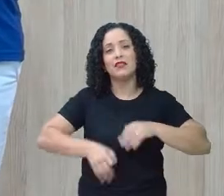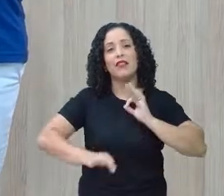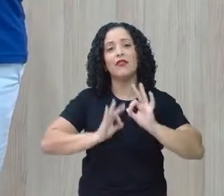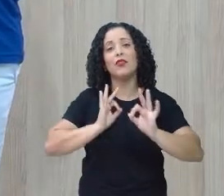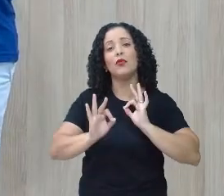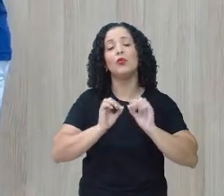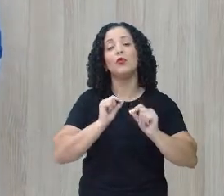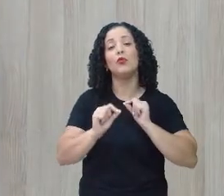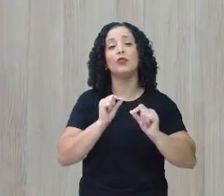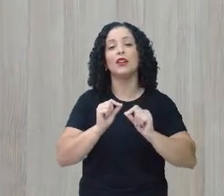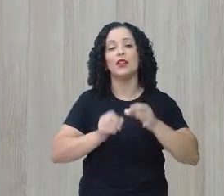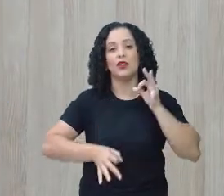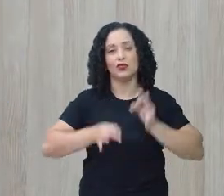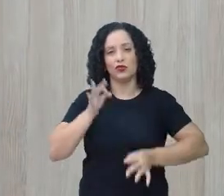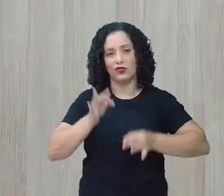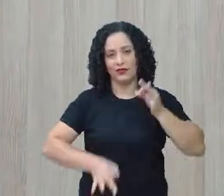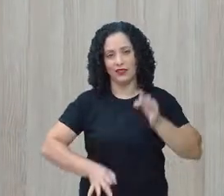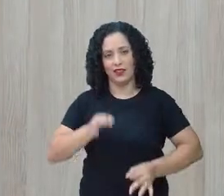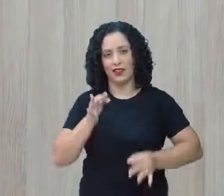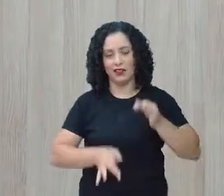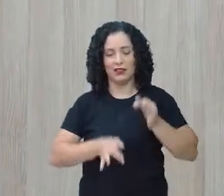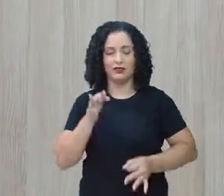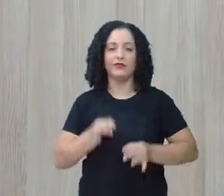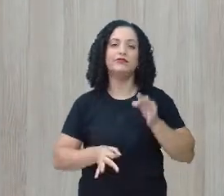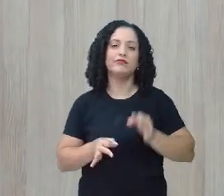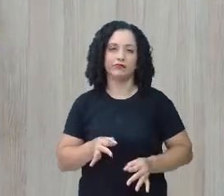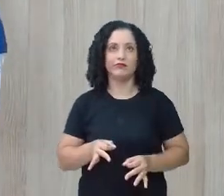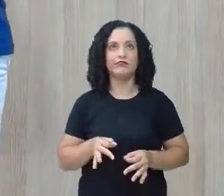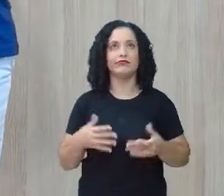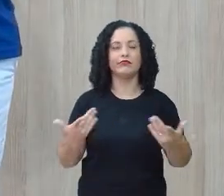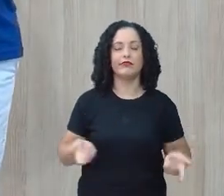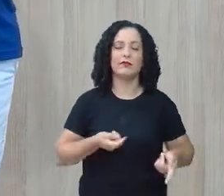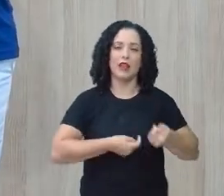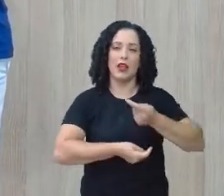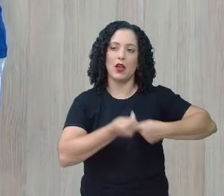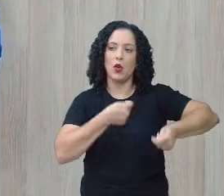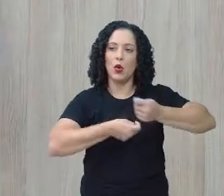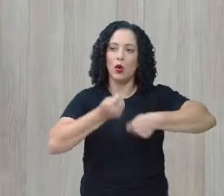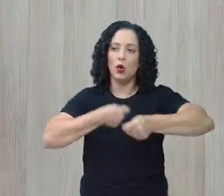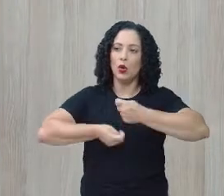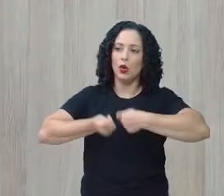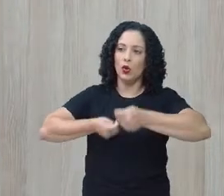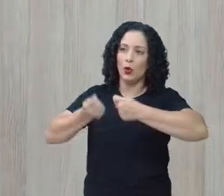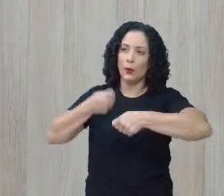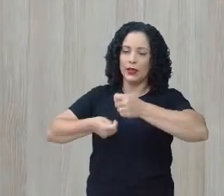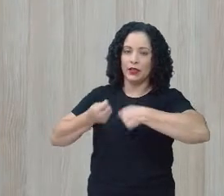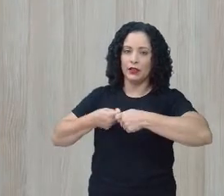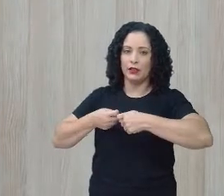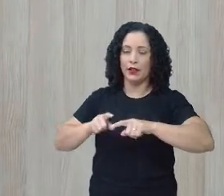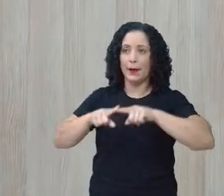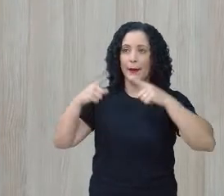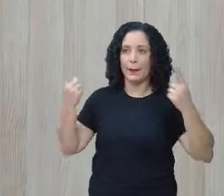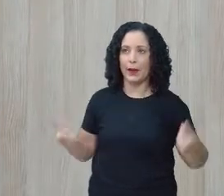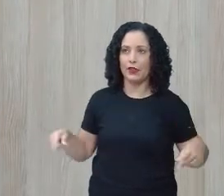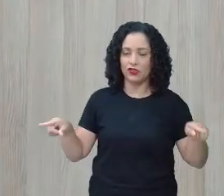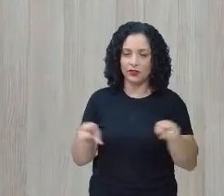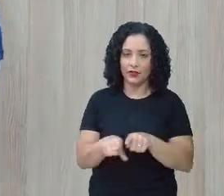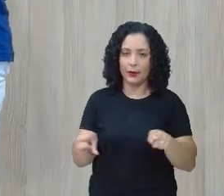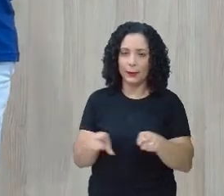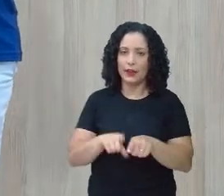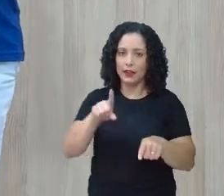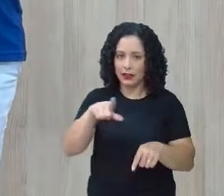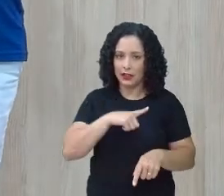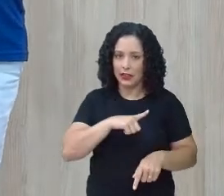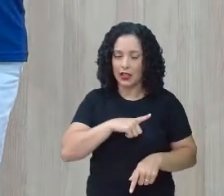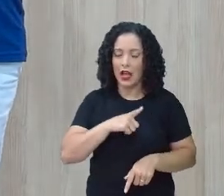está apresentando justificativas econômicas, mas a justificativa ideológica, ou seja,